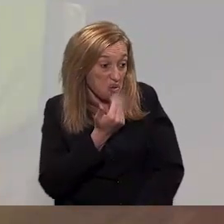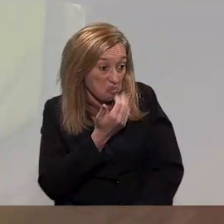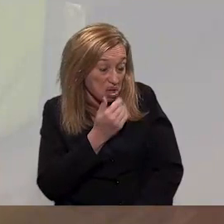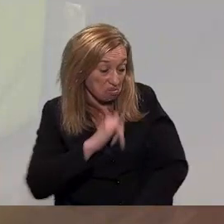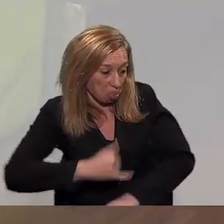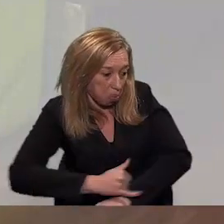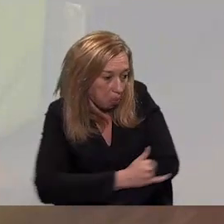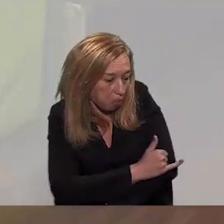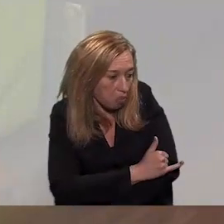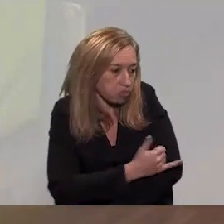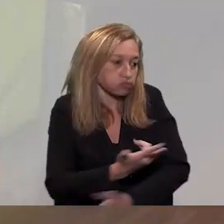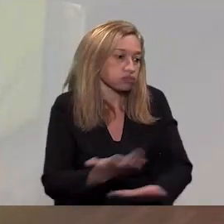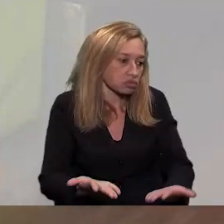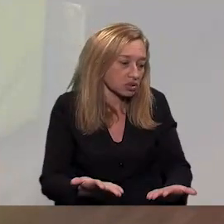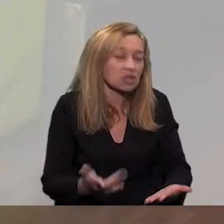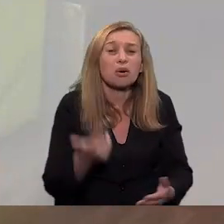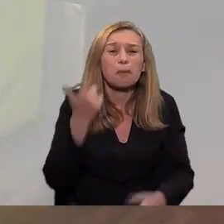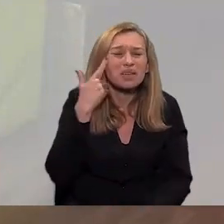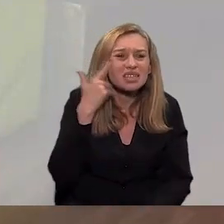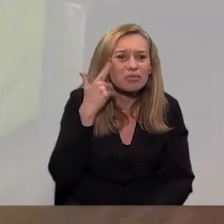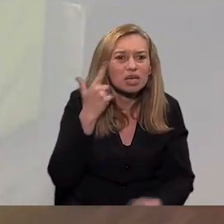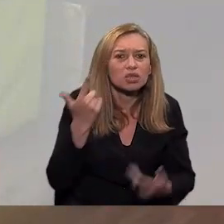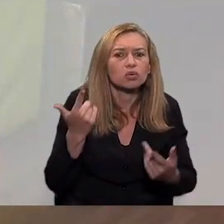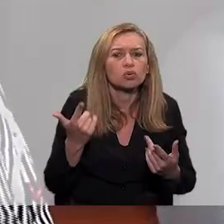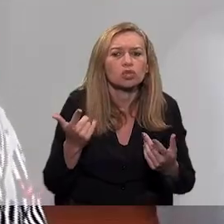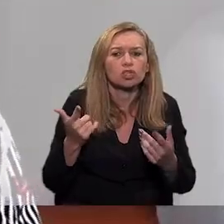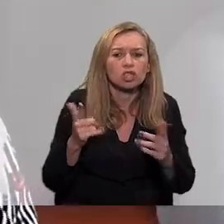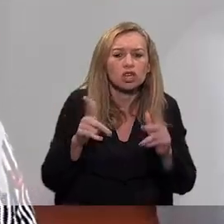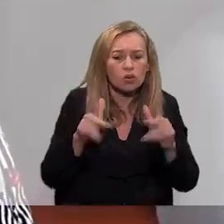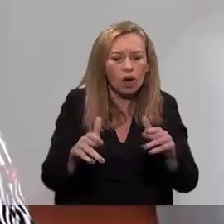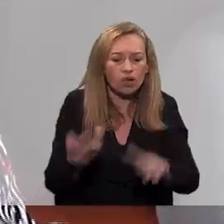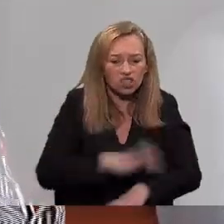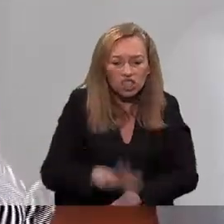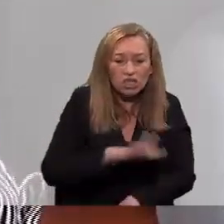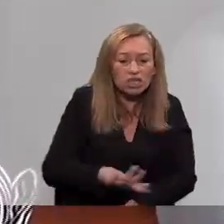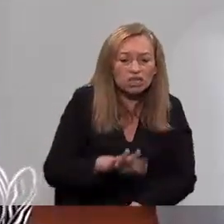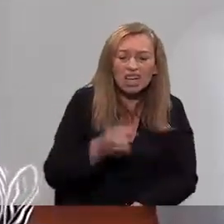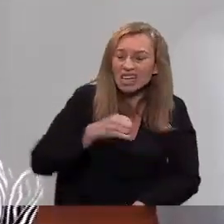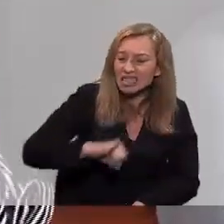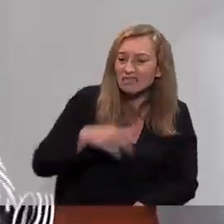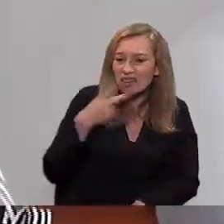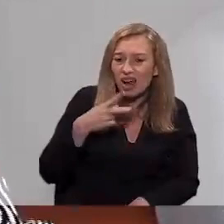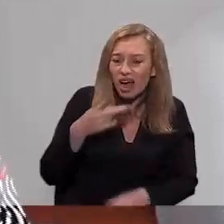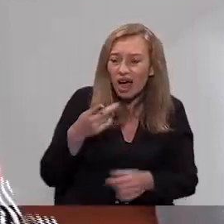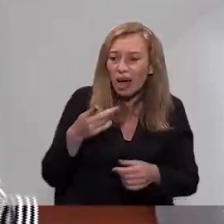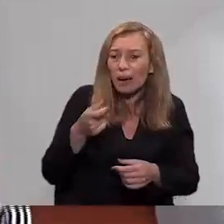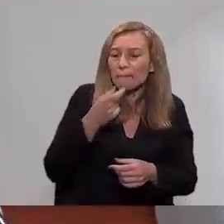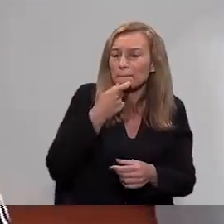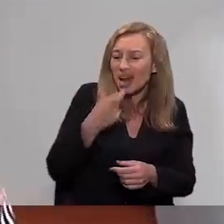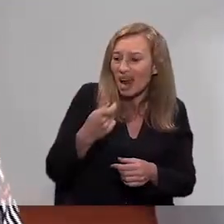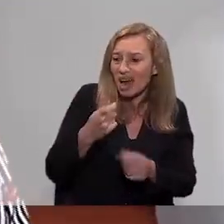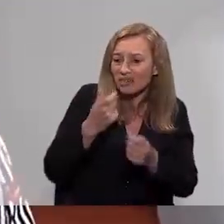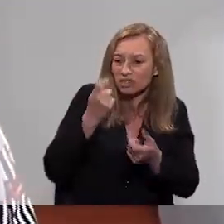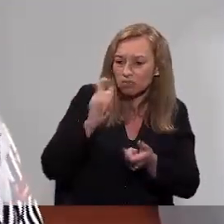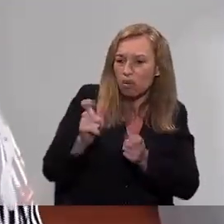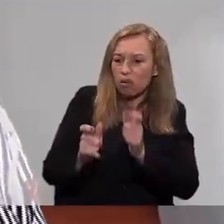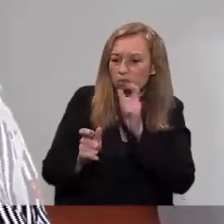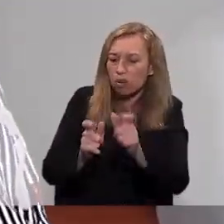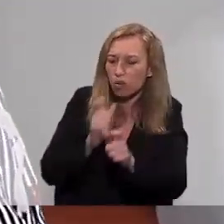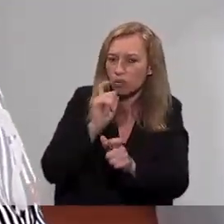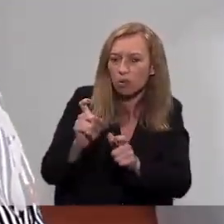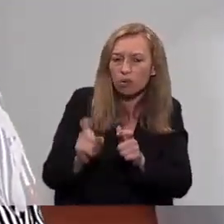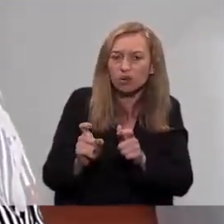enrugado. Então eu faço uma reflexão com as crianças, que nós não podemos falar essas palavras que ofendam, que agridam, temos que